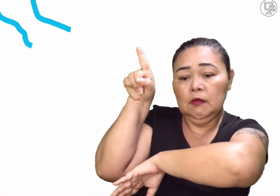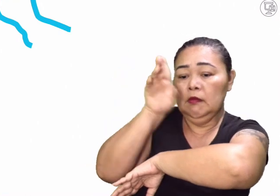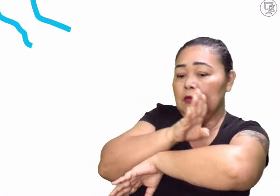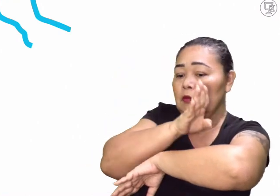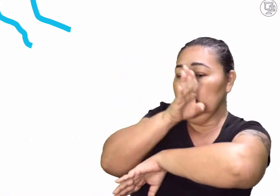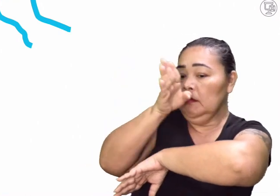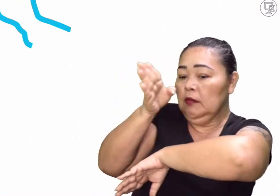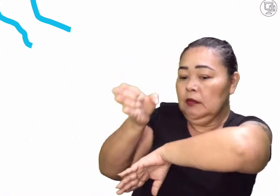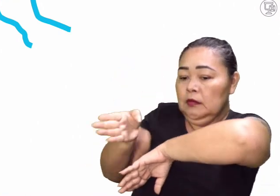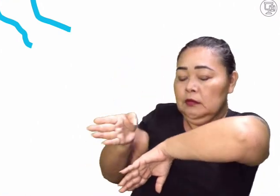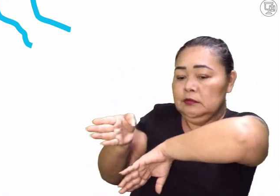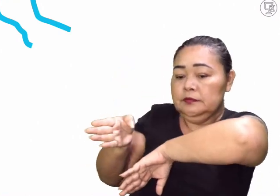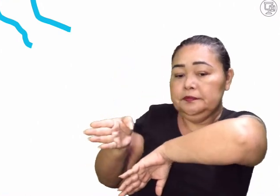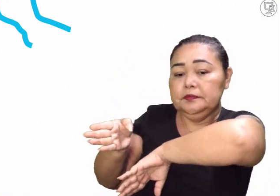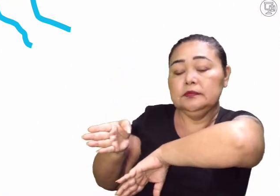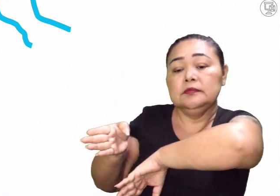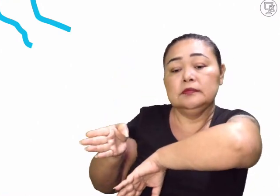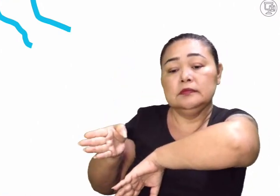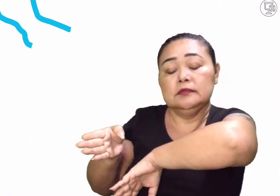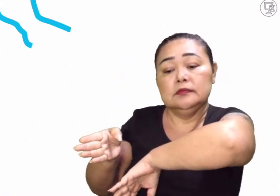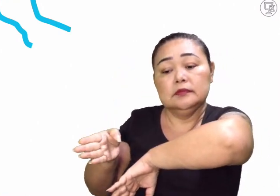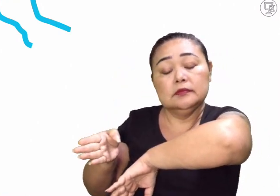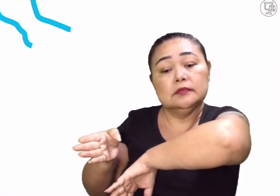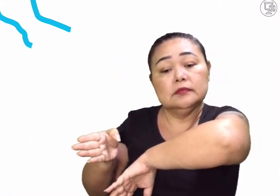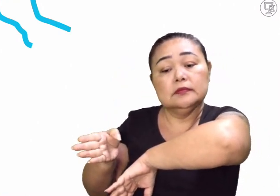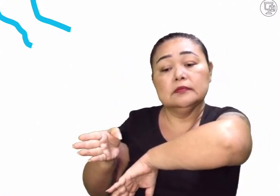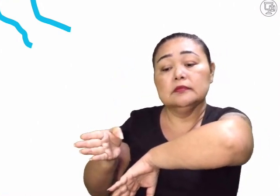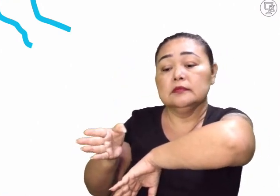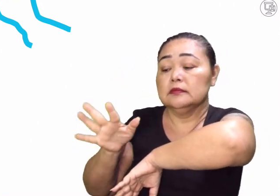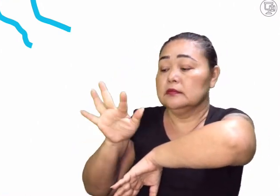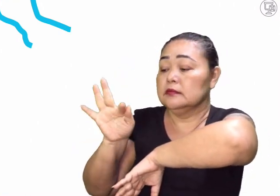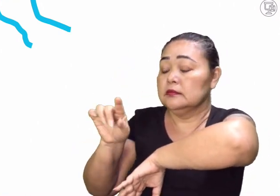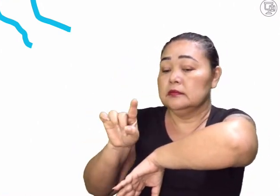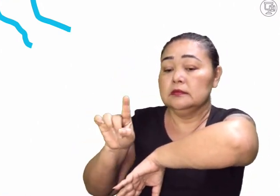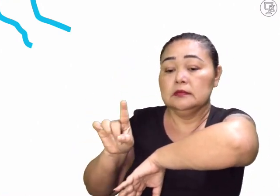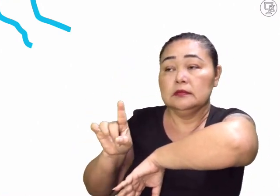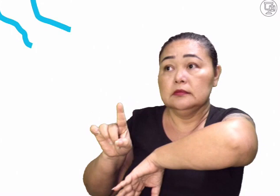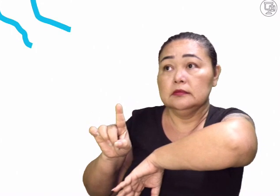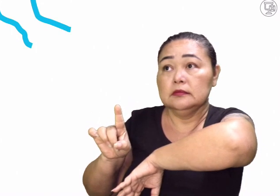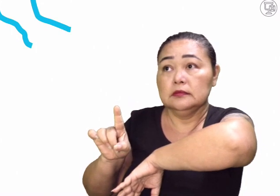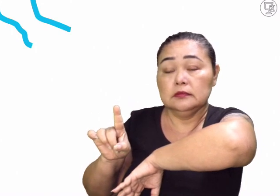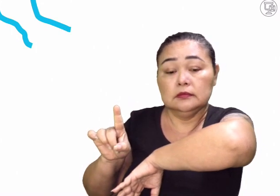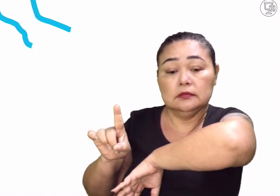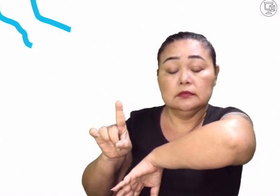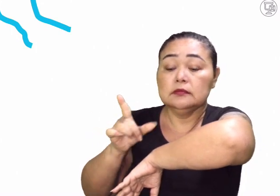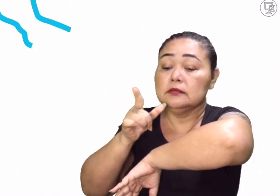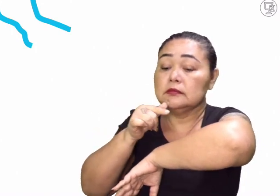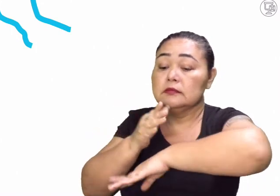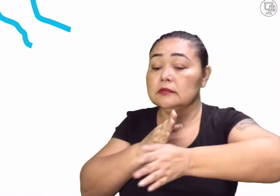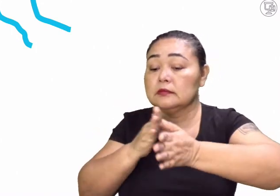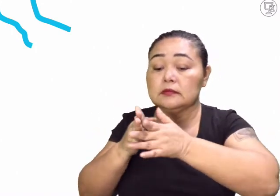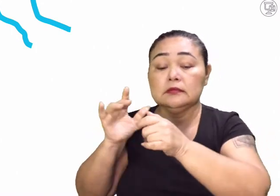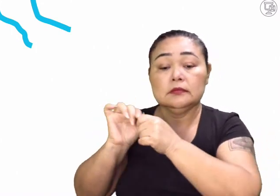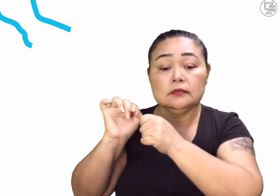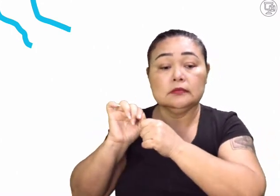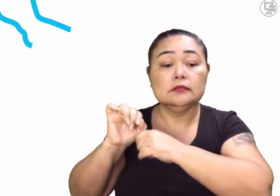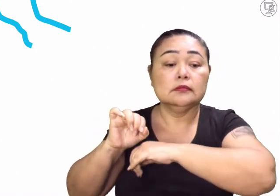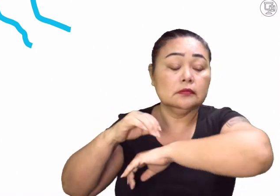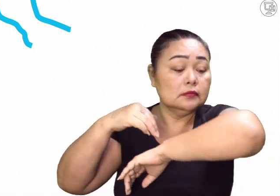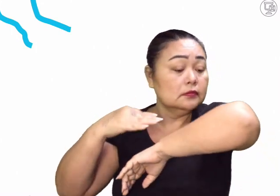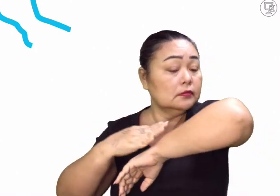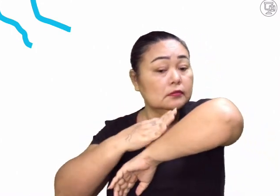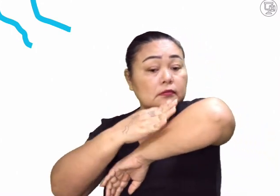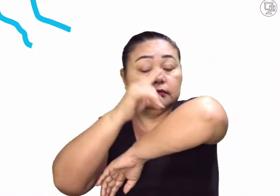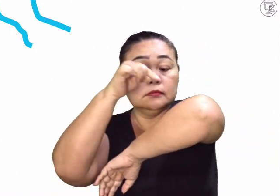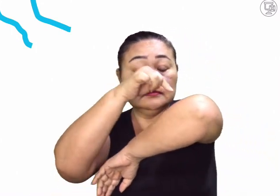ó, está indo em direção à foz. Muito ou bem. Ou seja, esse rio aqui para cá é a nascente